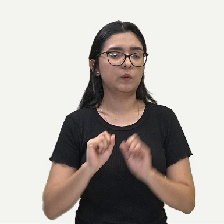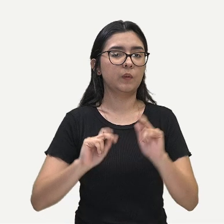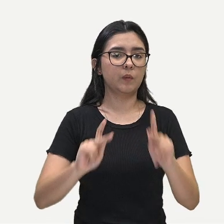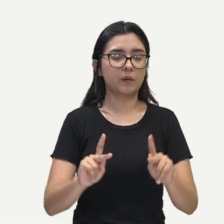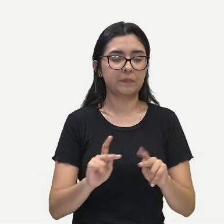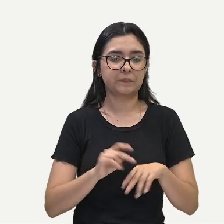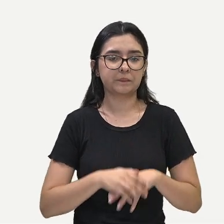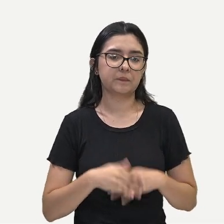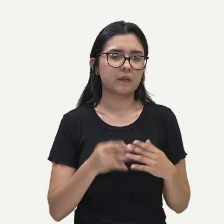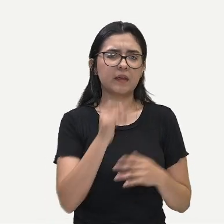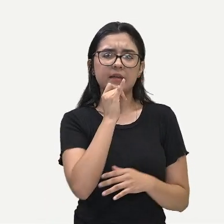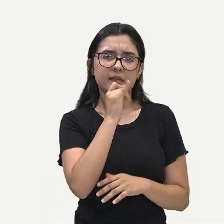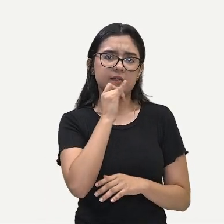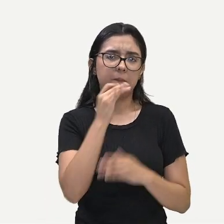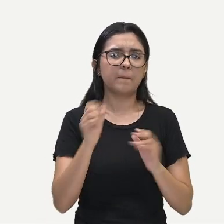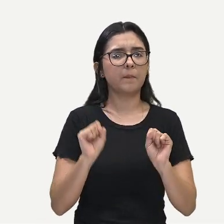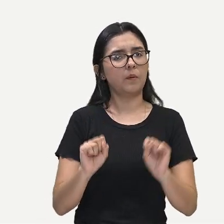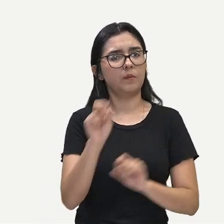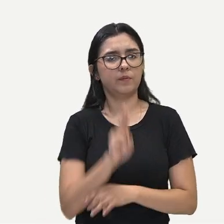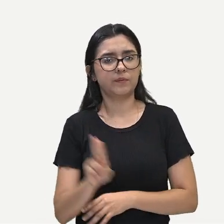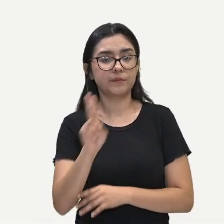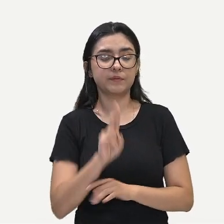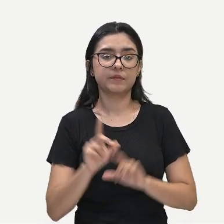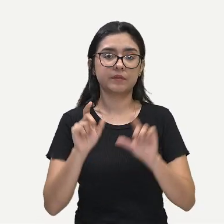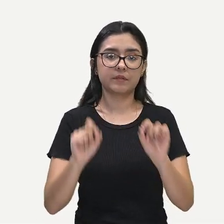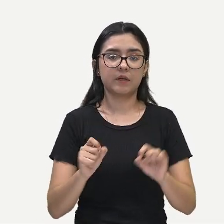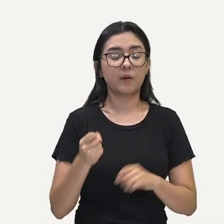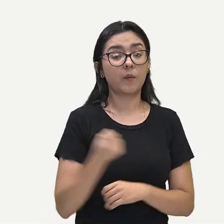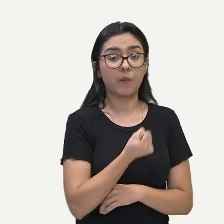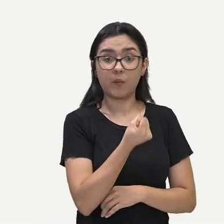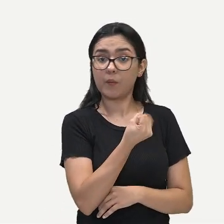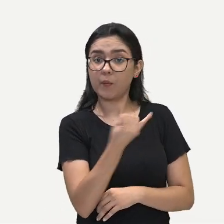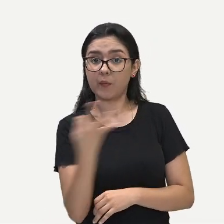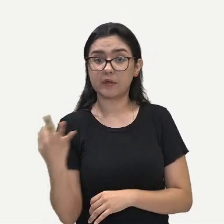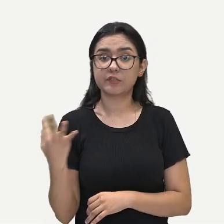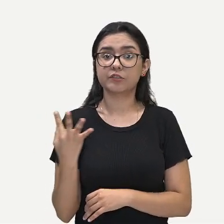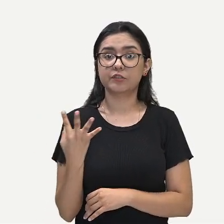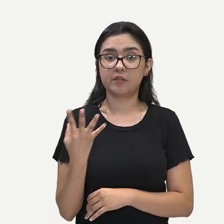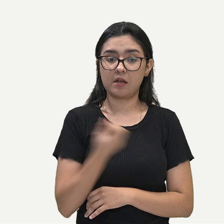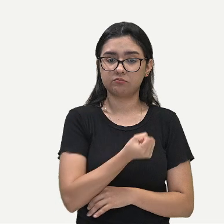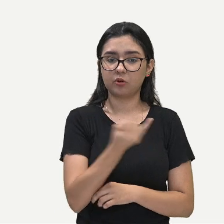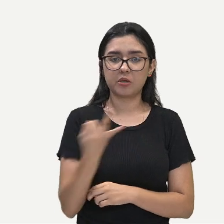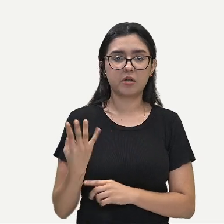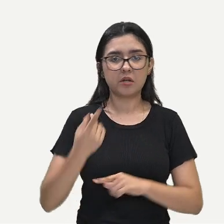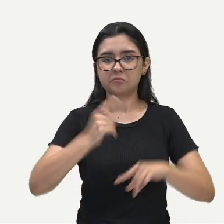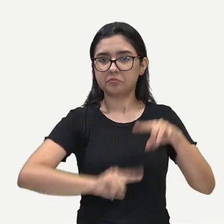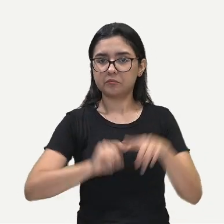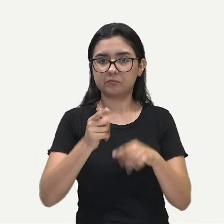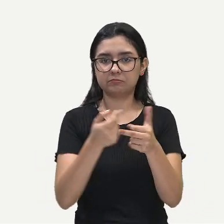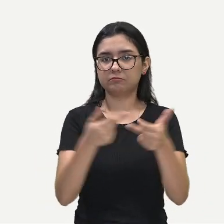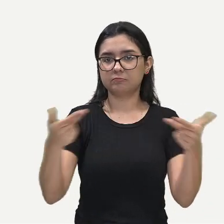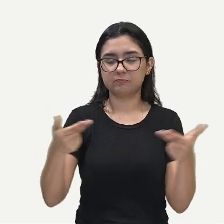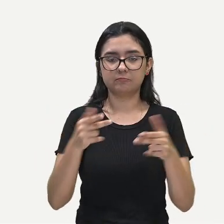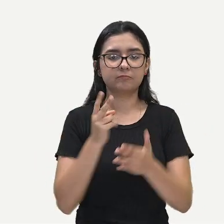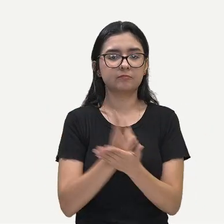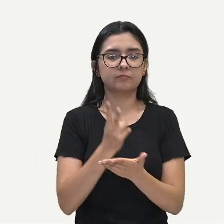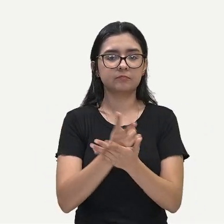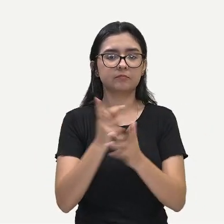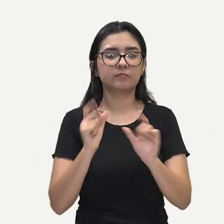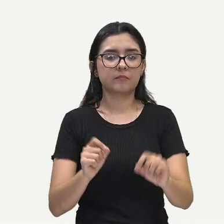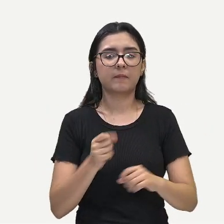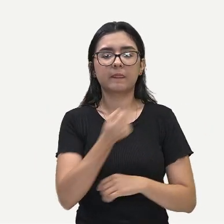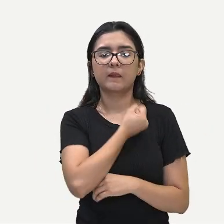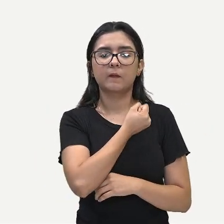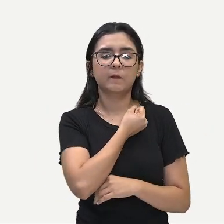Inteiro. Ele vai servir aí para medir quantidades, ou seja, quantidades, sendo sempre aí um